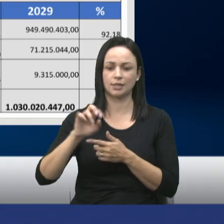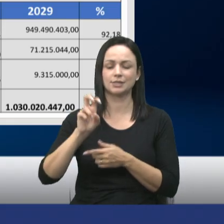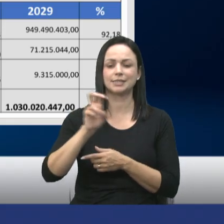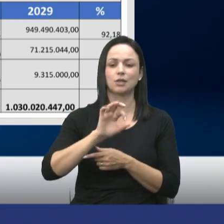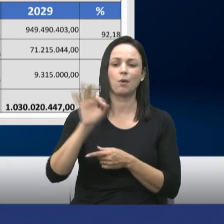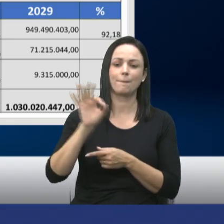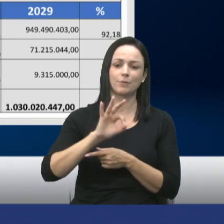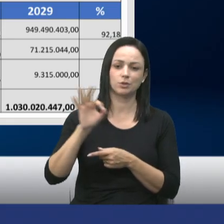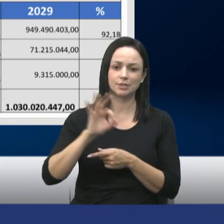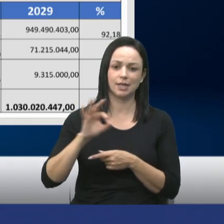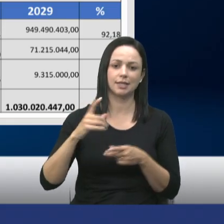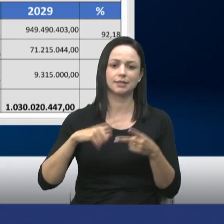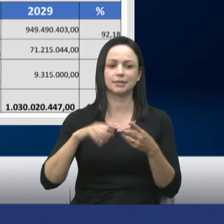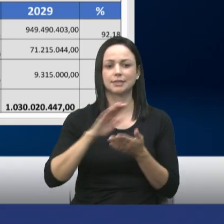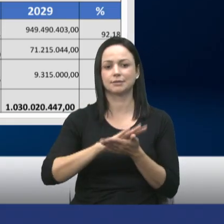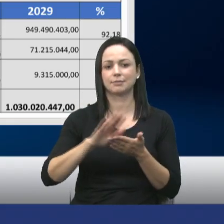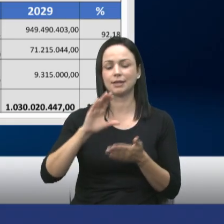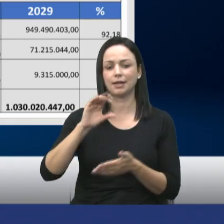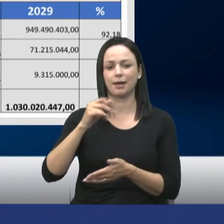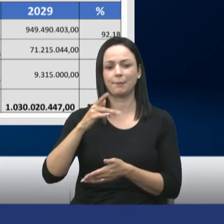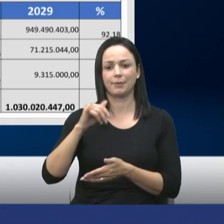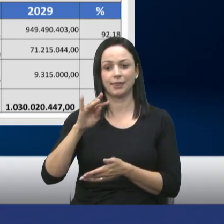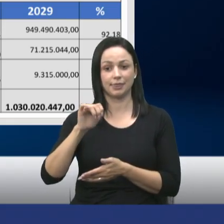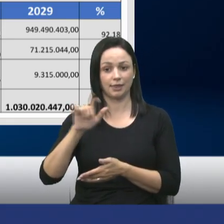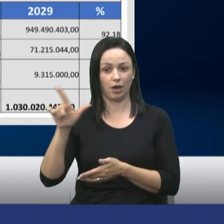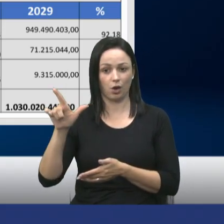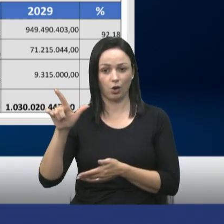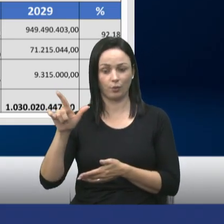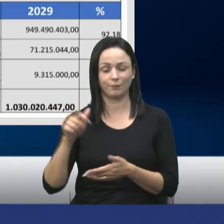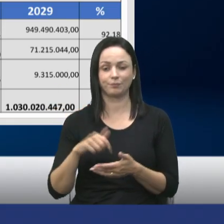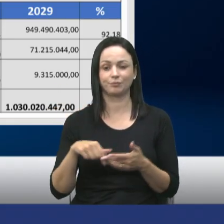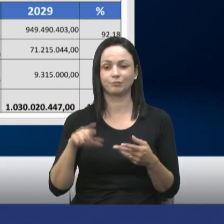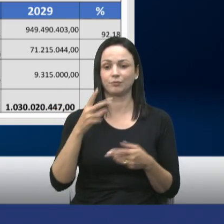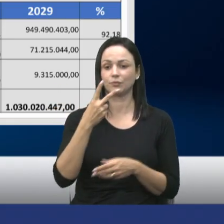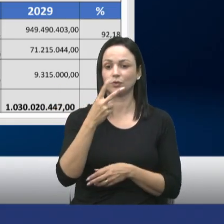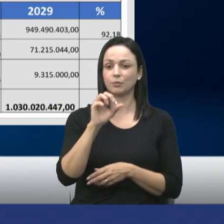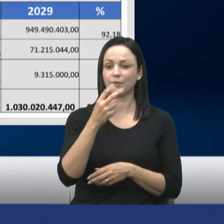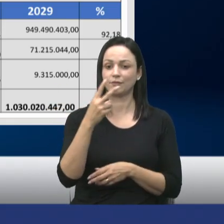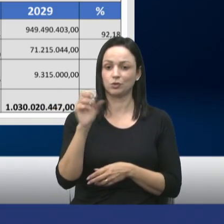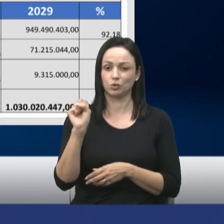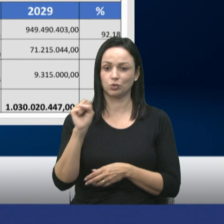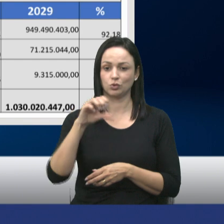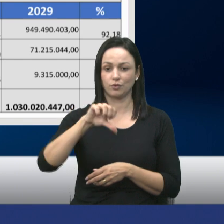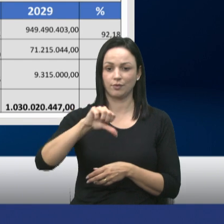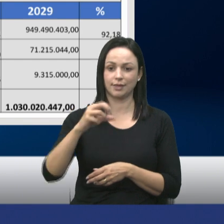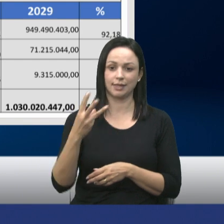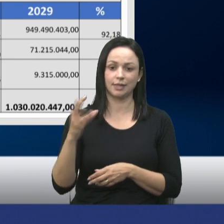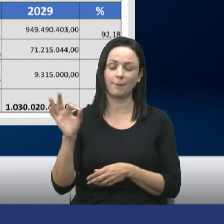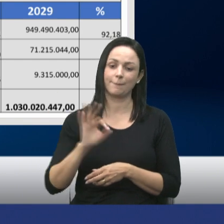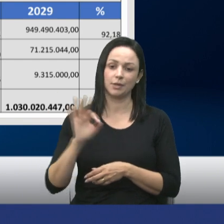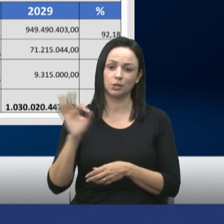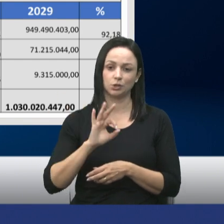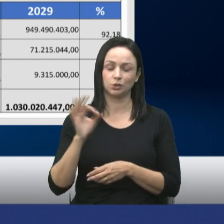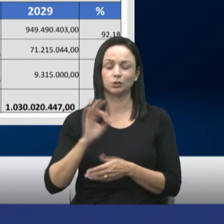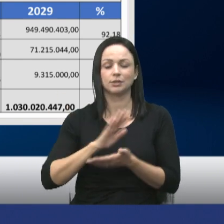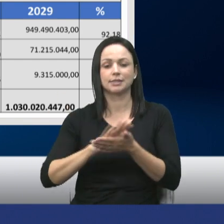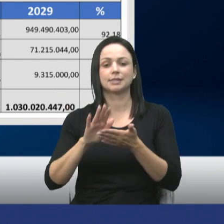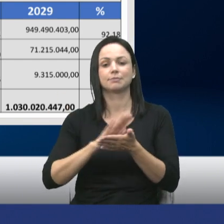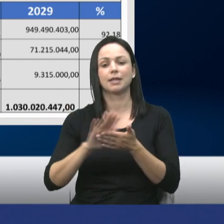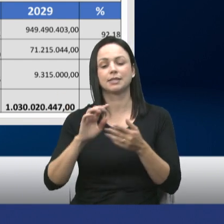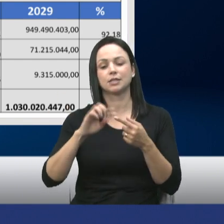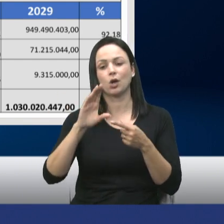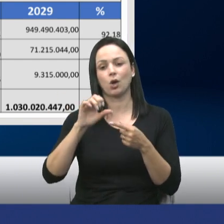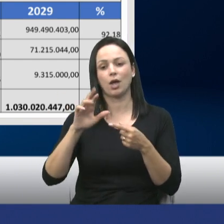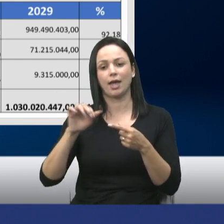5% as despesas de capital. 2028, 93% as despesas correntes,